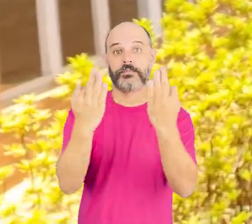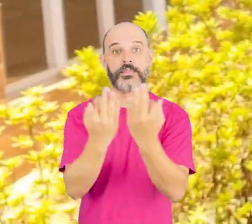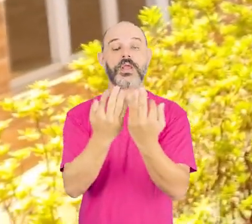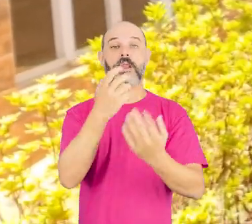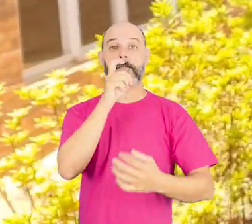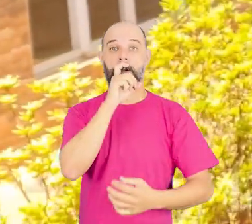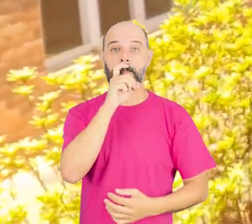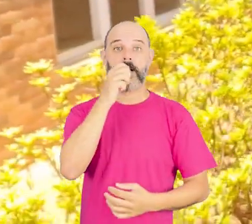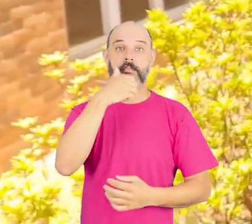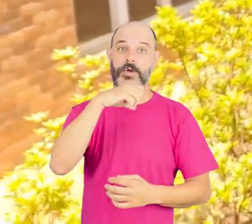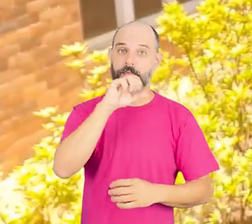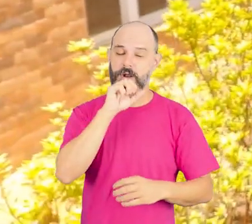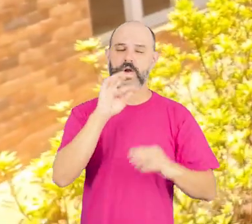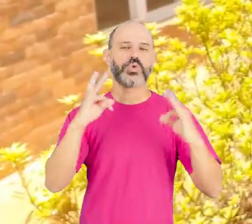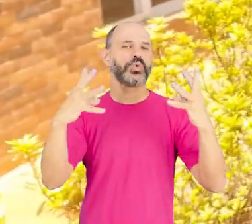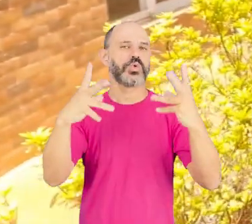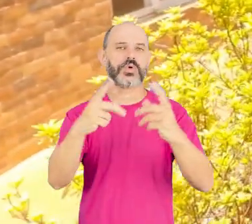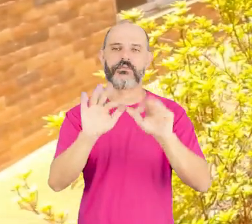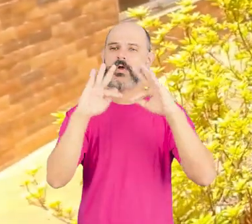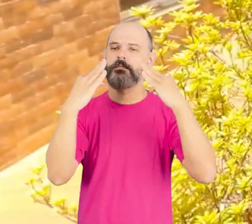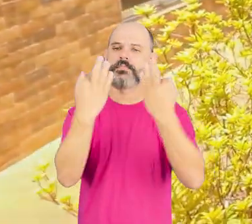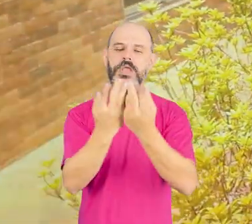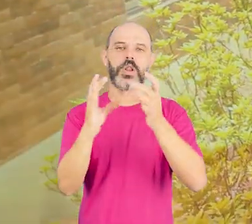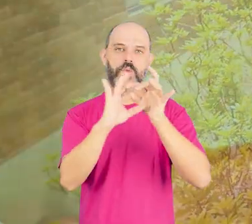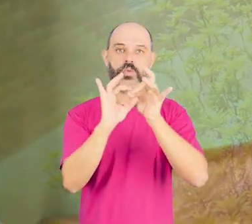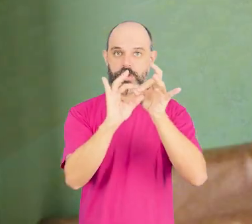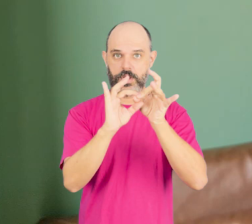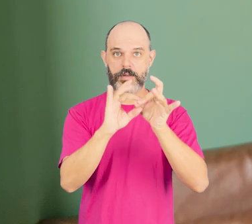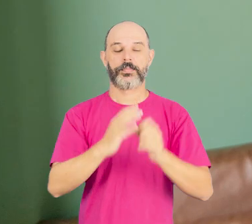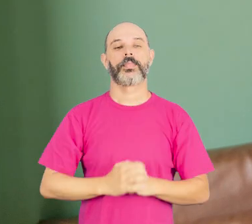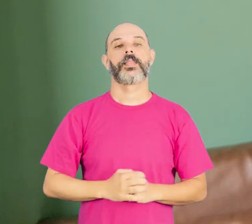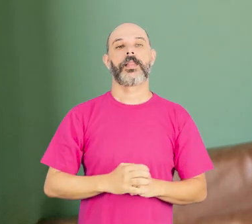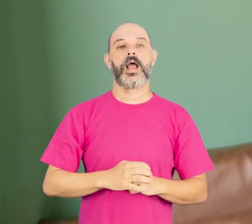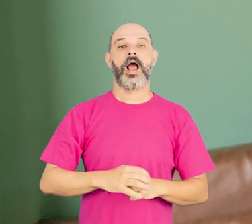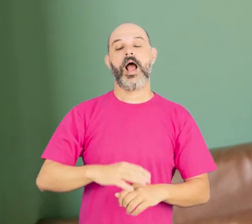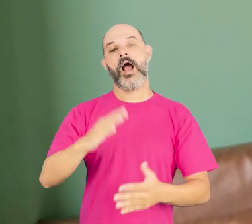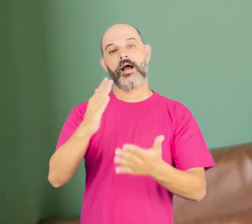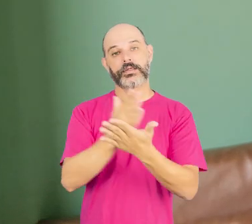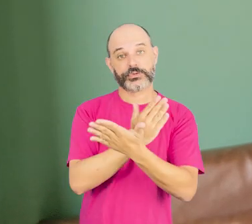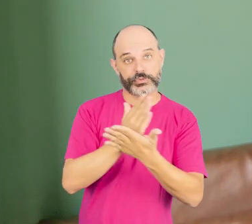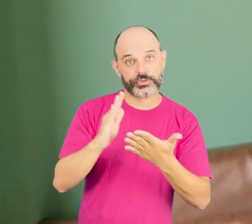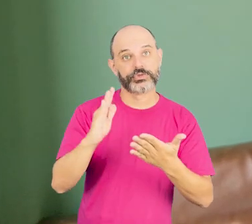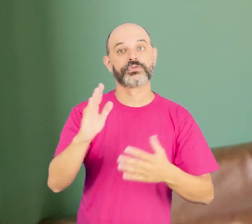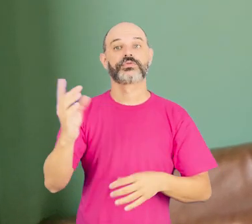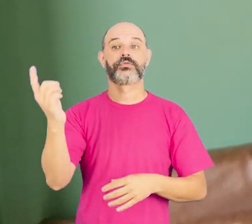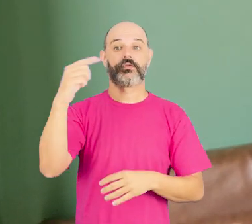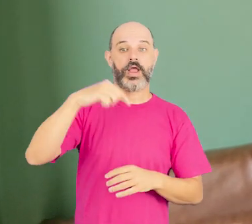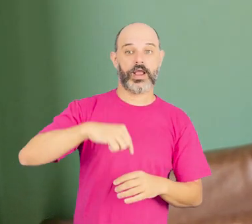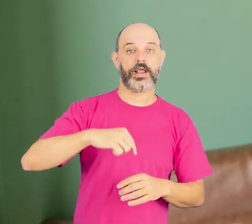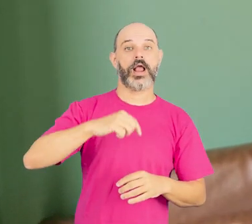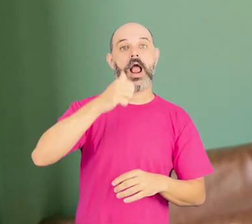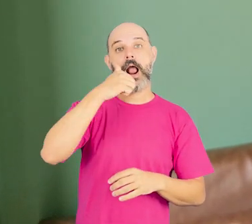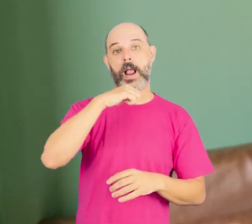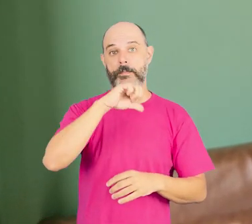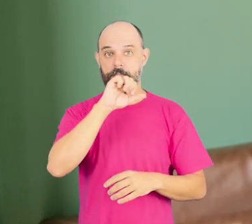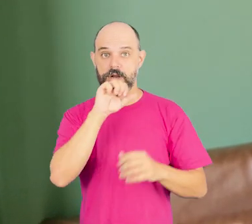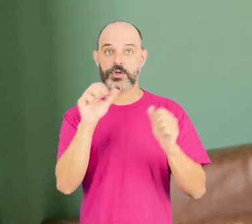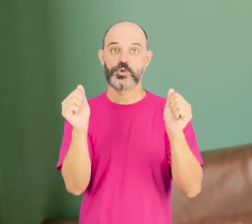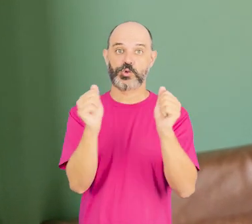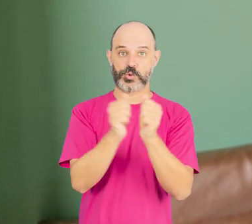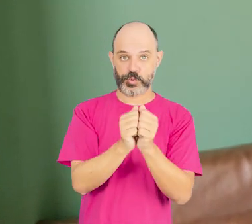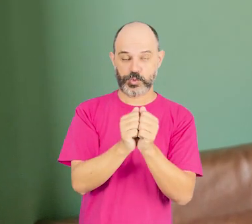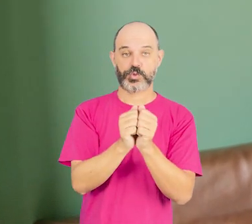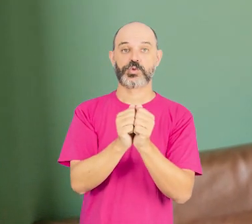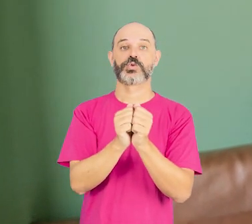dos irmãozinhos. Assim, toda a família fica juntinha. A gente tem alguns casos que às vezes vem a mãe primeiro